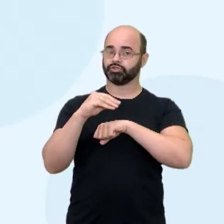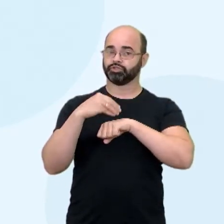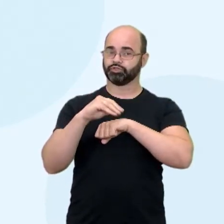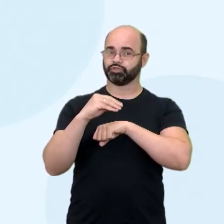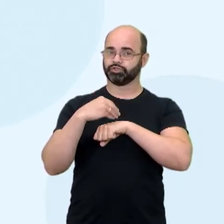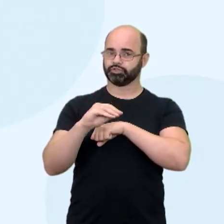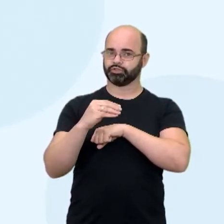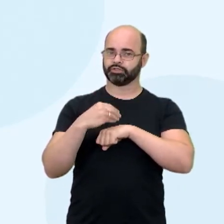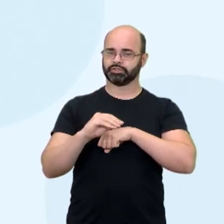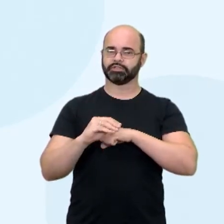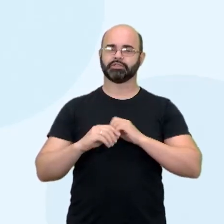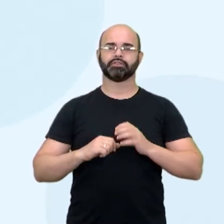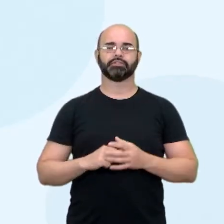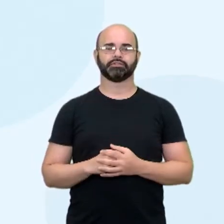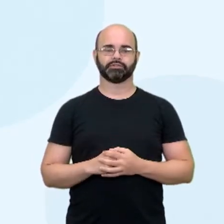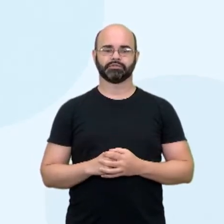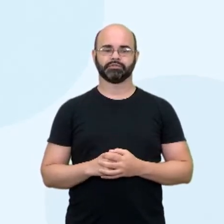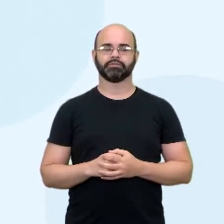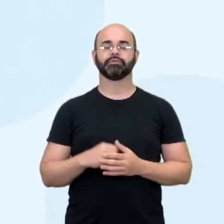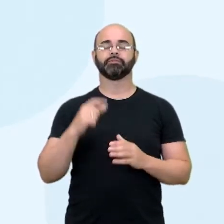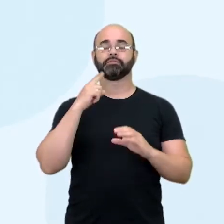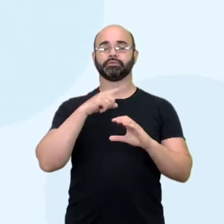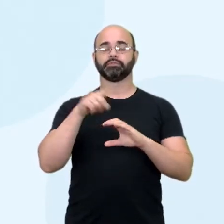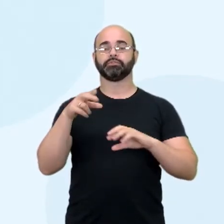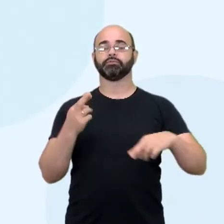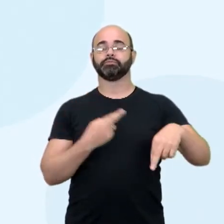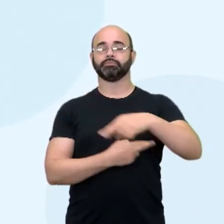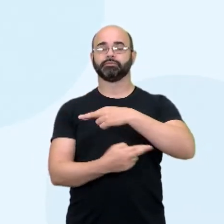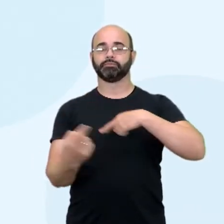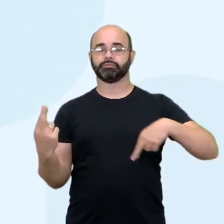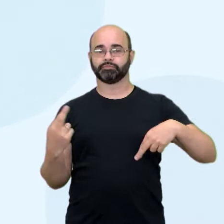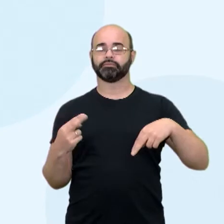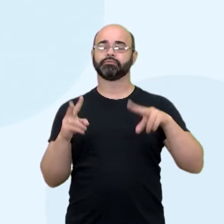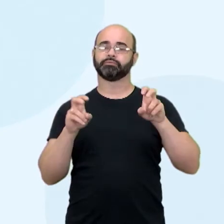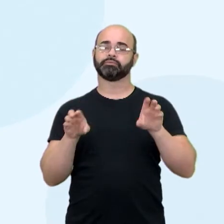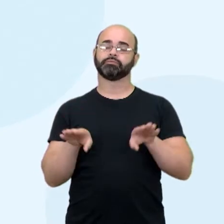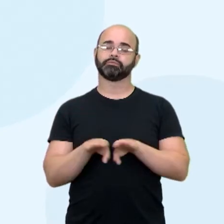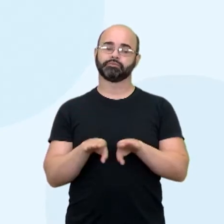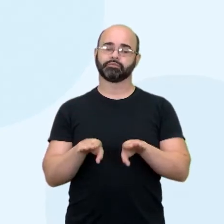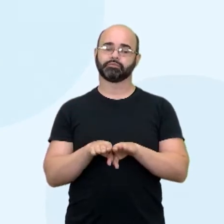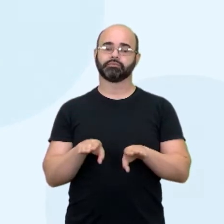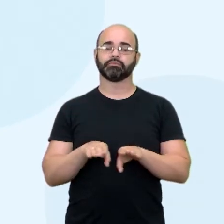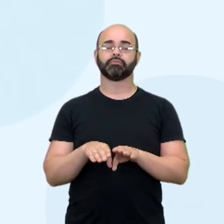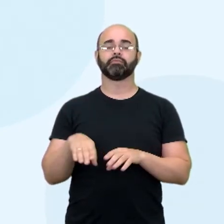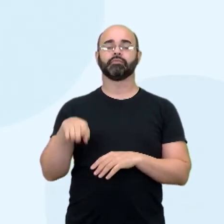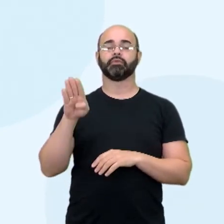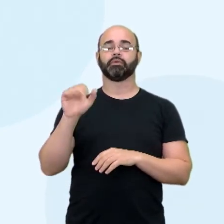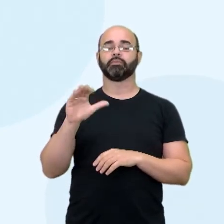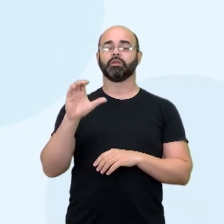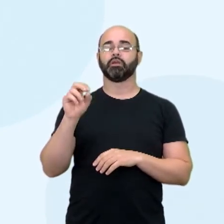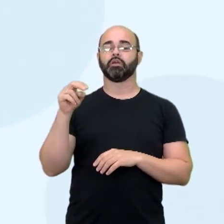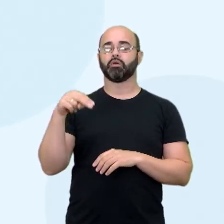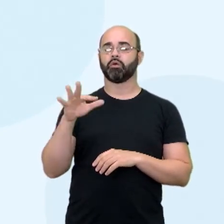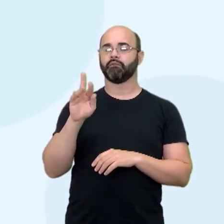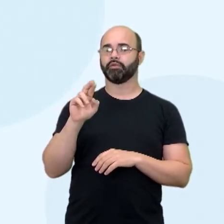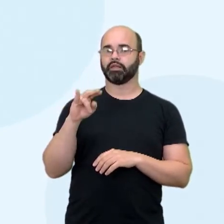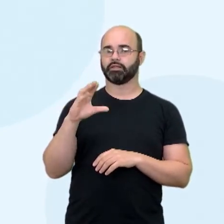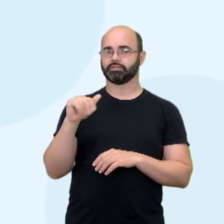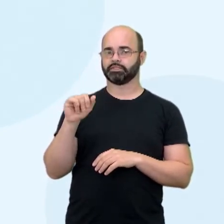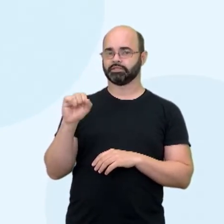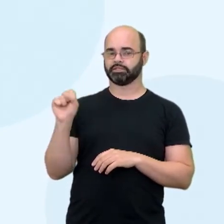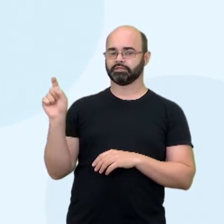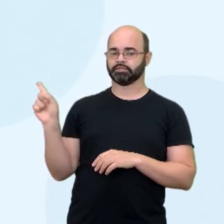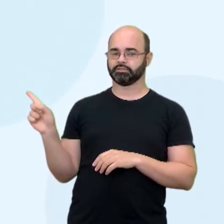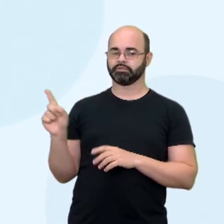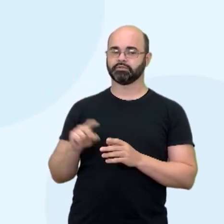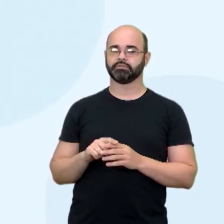então a gente estava falando de revolução científica a gente tá falando também de Francis Bacon a gente está falando